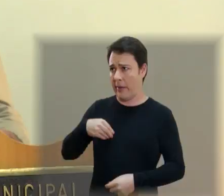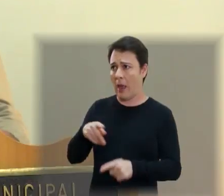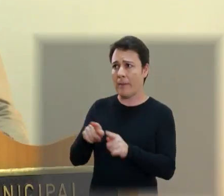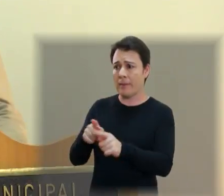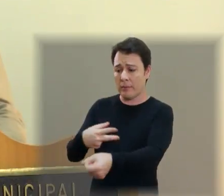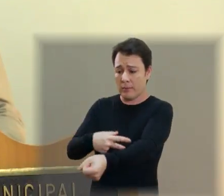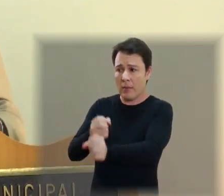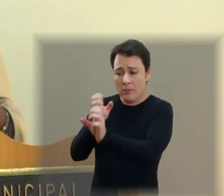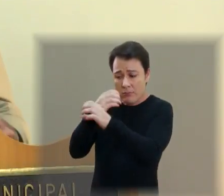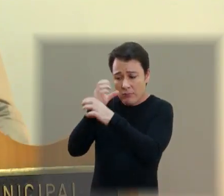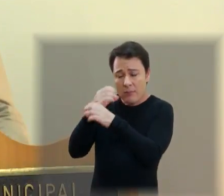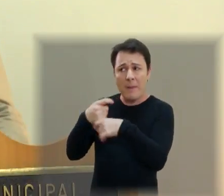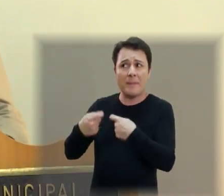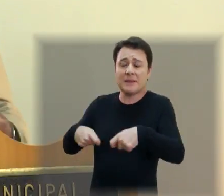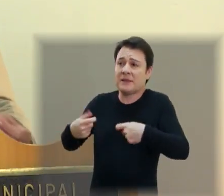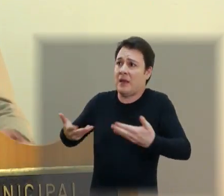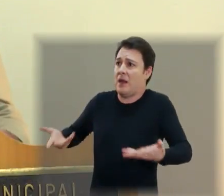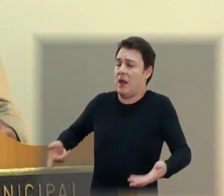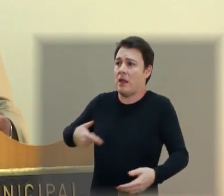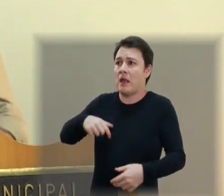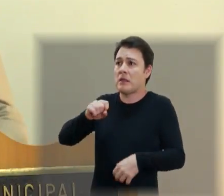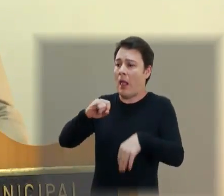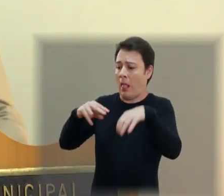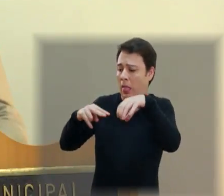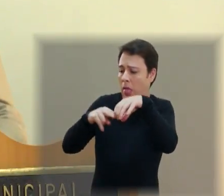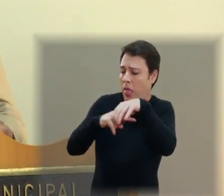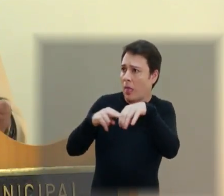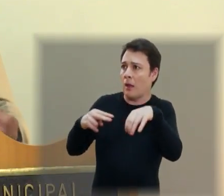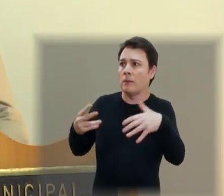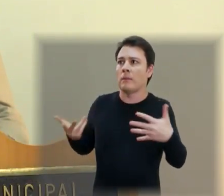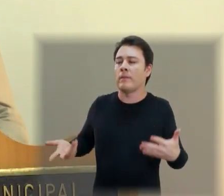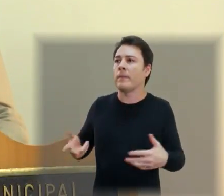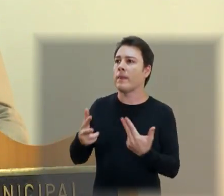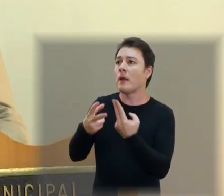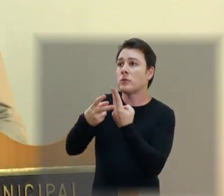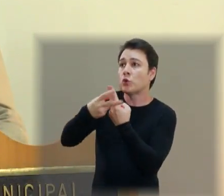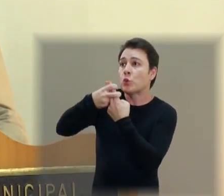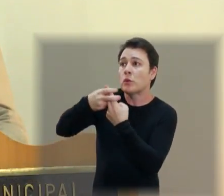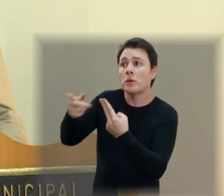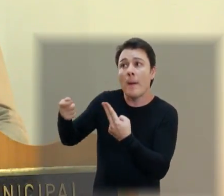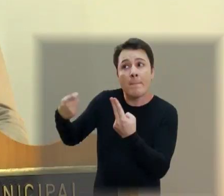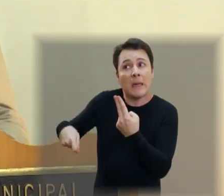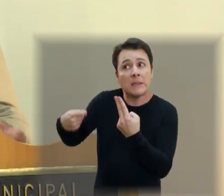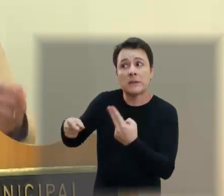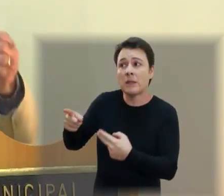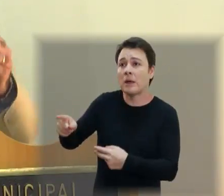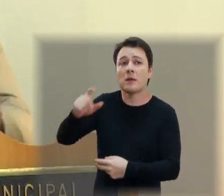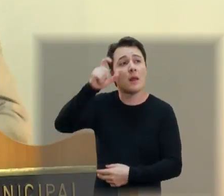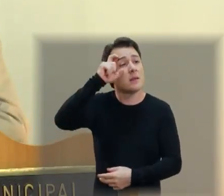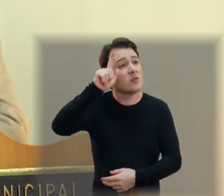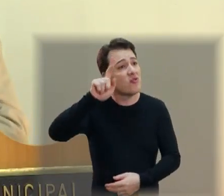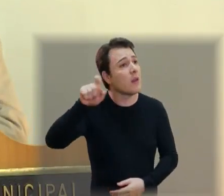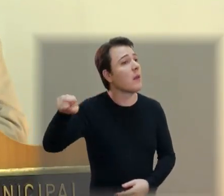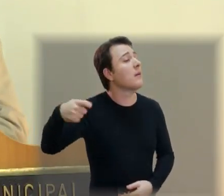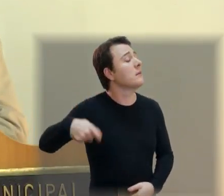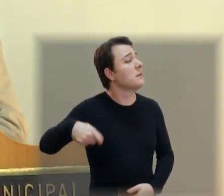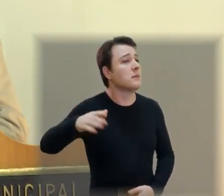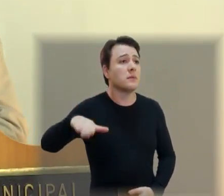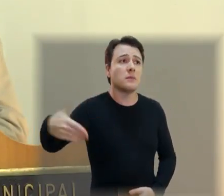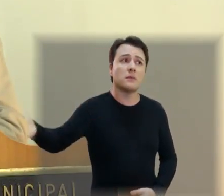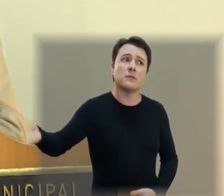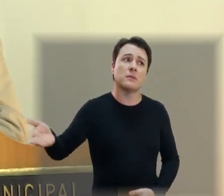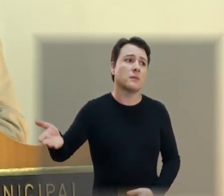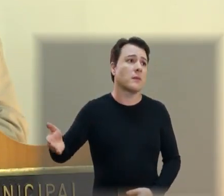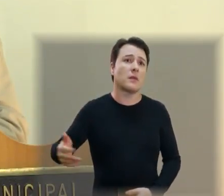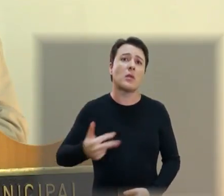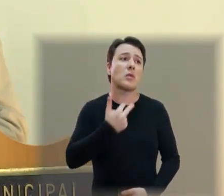laboratoriais, seja o que for, ressonância, seja o que for, pessoa que vive do SUS realmente precisa, Gerson. Não pode ficar esperando, não